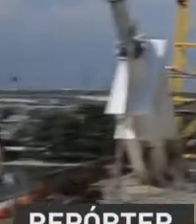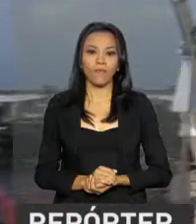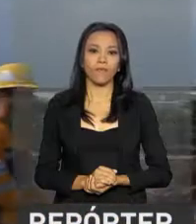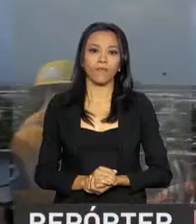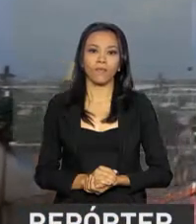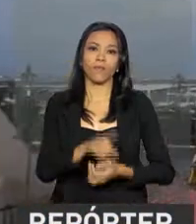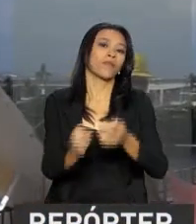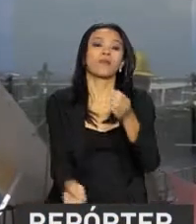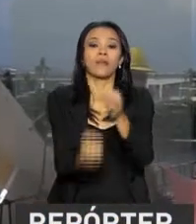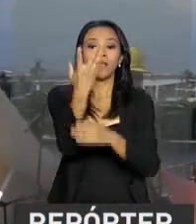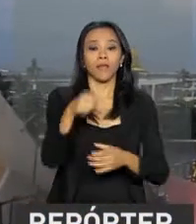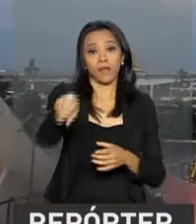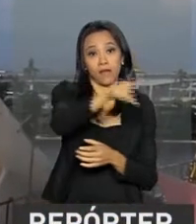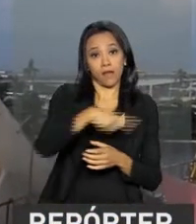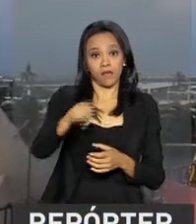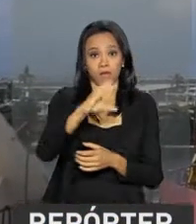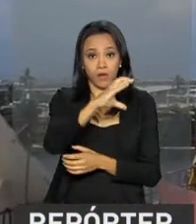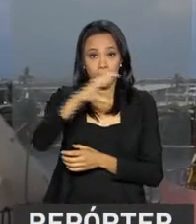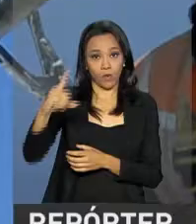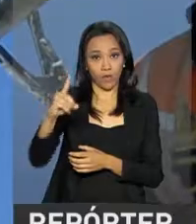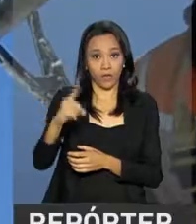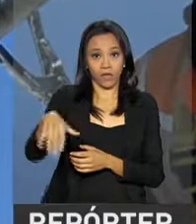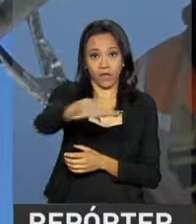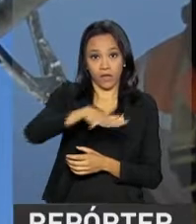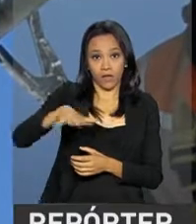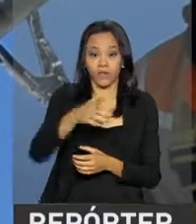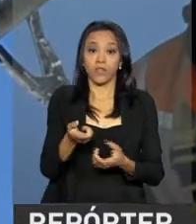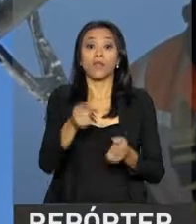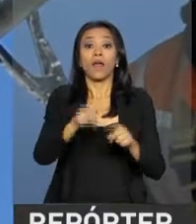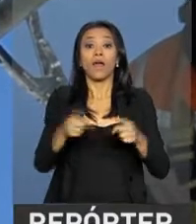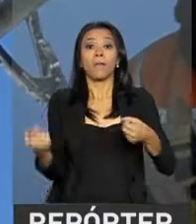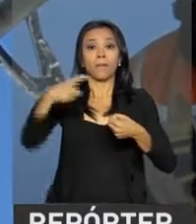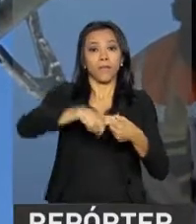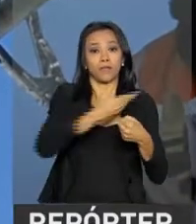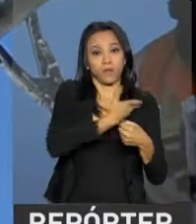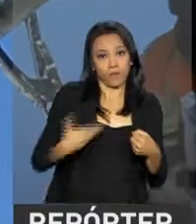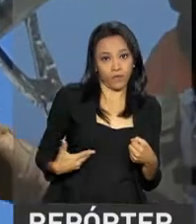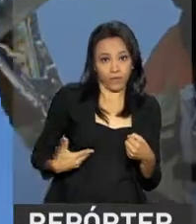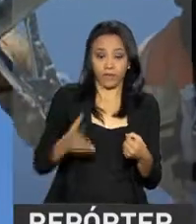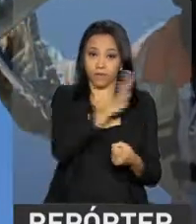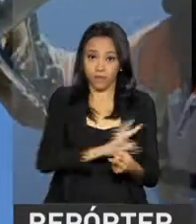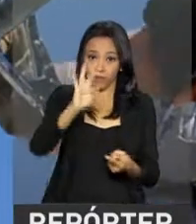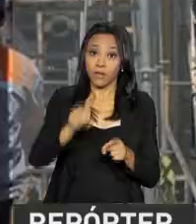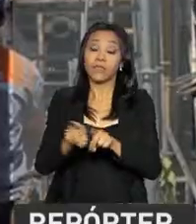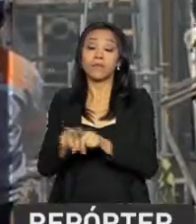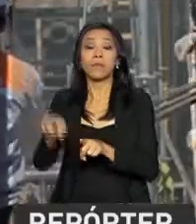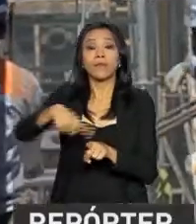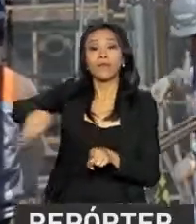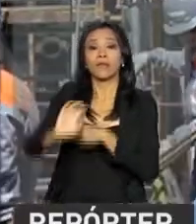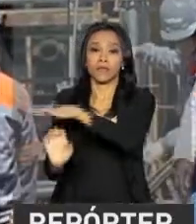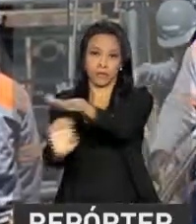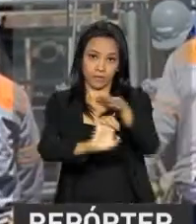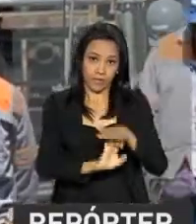Criado para fazer a coordenação dos investimentos em infraestrutura por meio de parcerias entre o poder público e a iniciativa privada, o